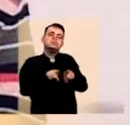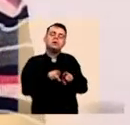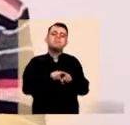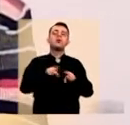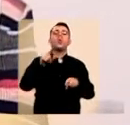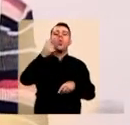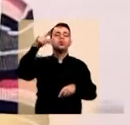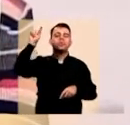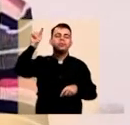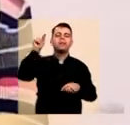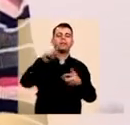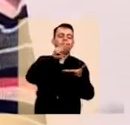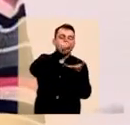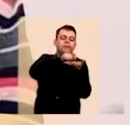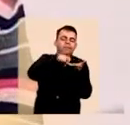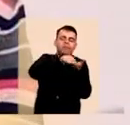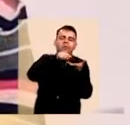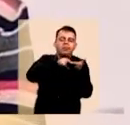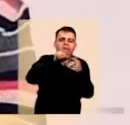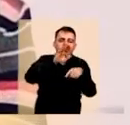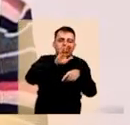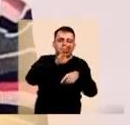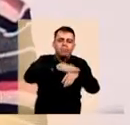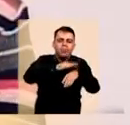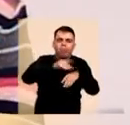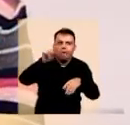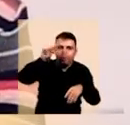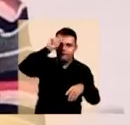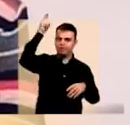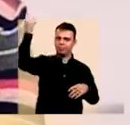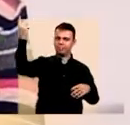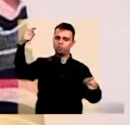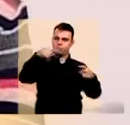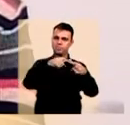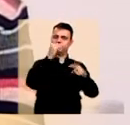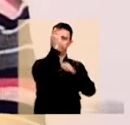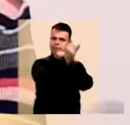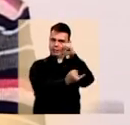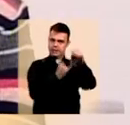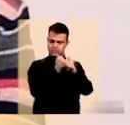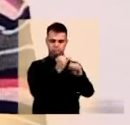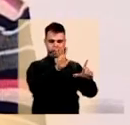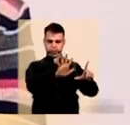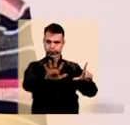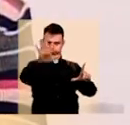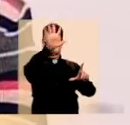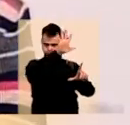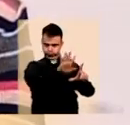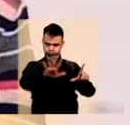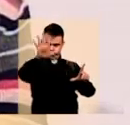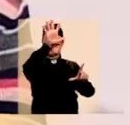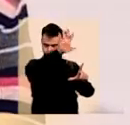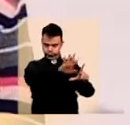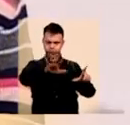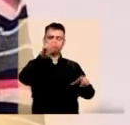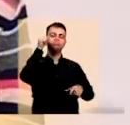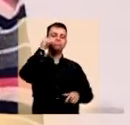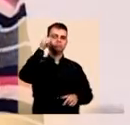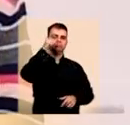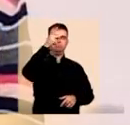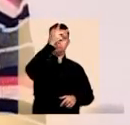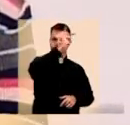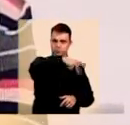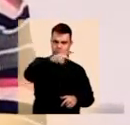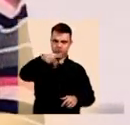escrita criativa, que vai ser pela internet, né? Essa escrita vai ser uma